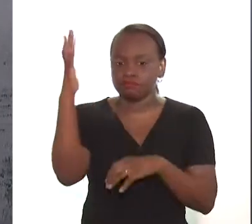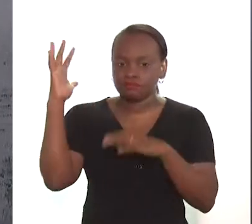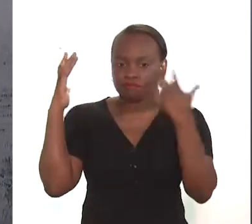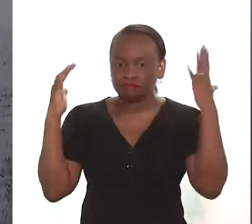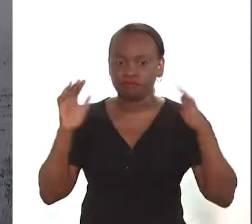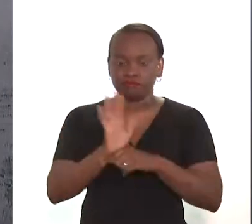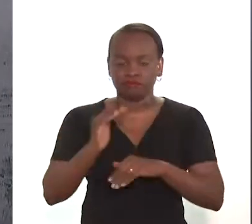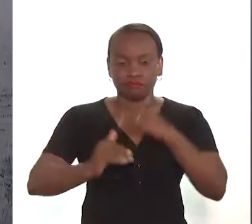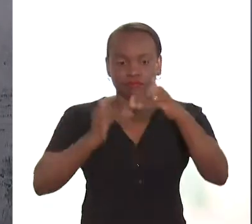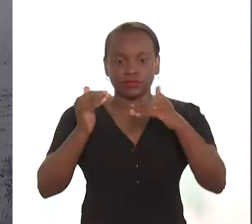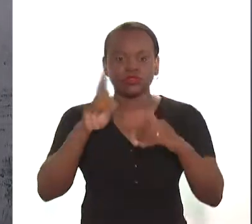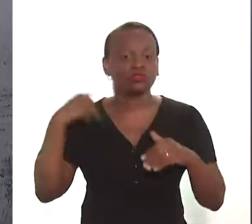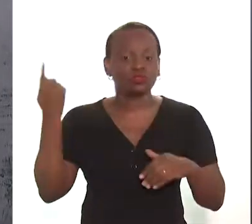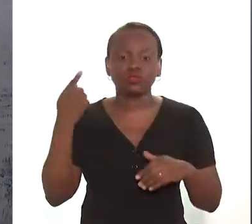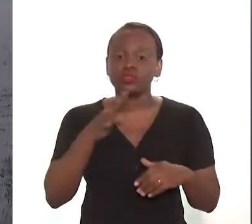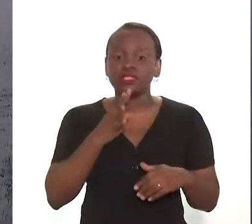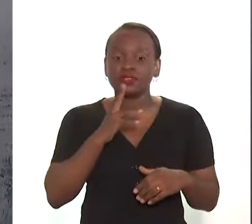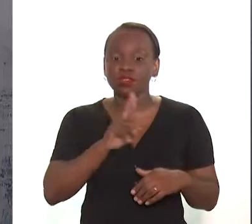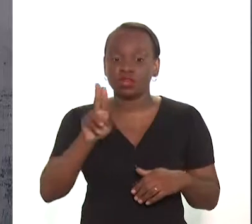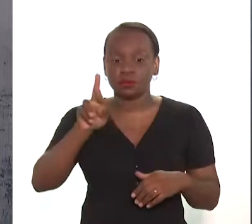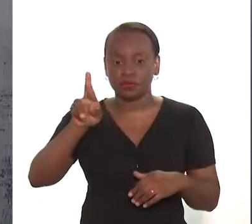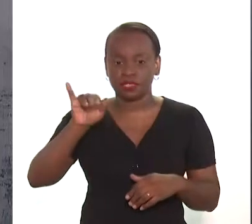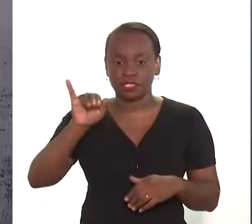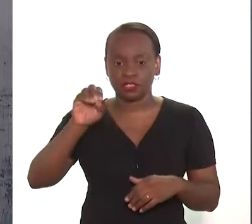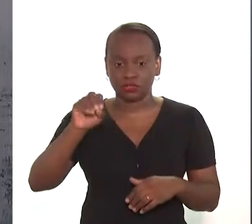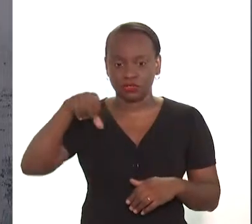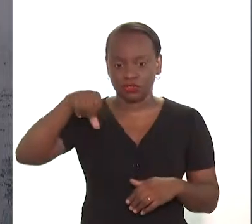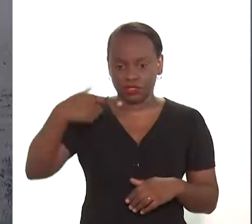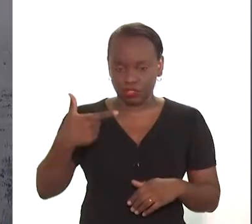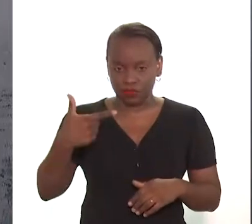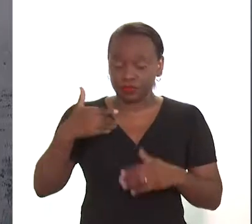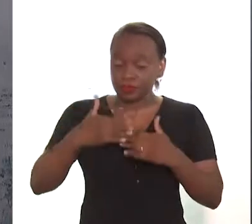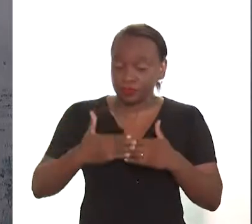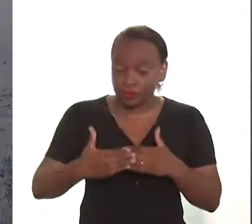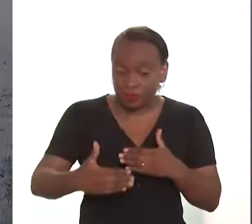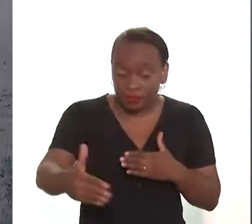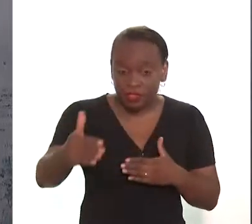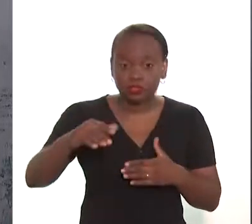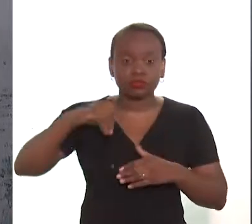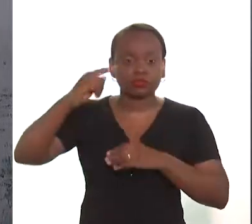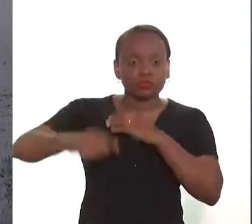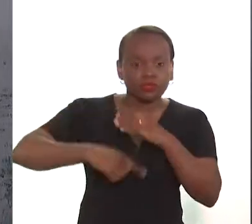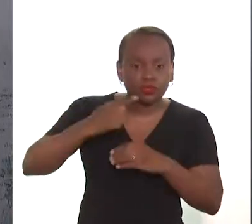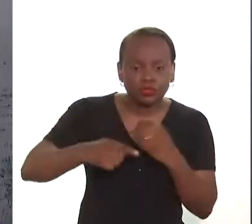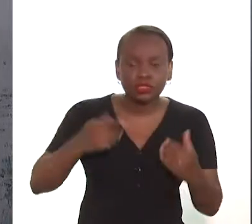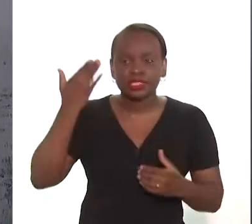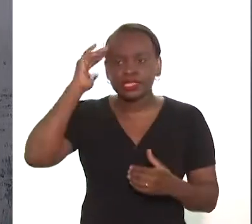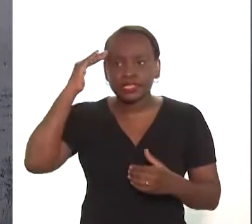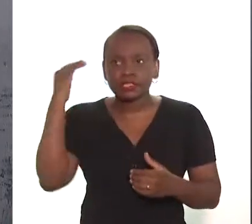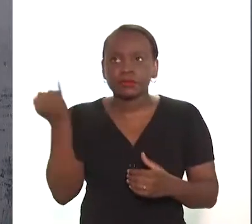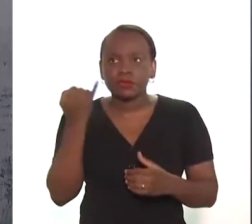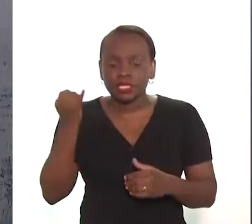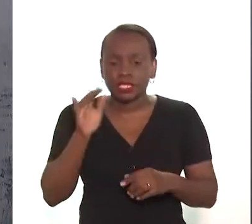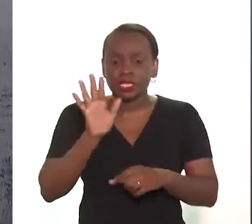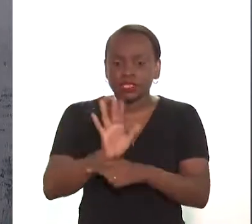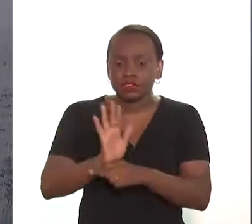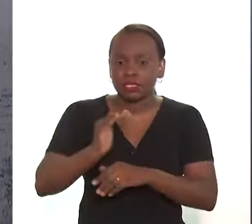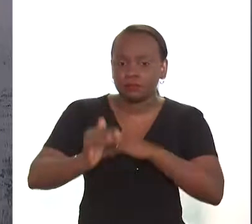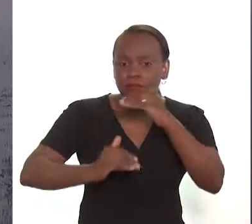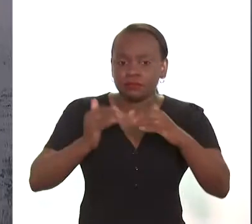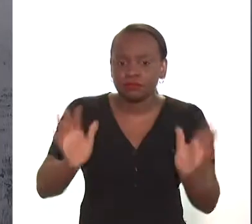ficou conhecida como Rio 92. Foi a partir desse evento que o mundo entendeu a importância de promover o